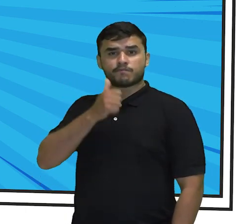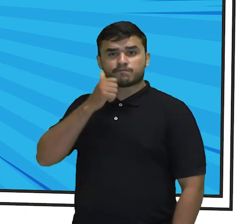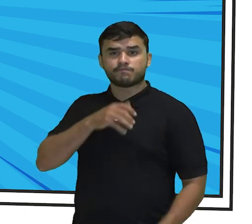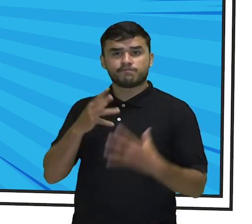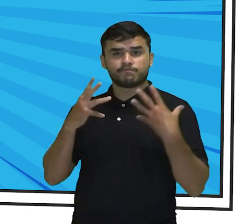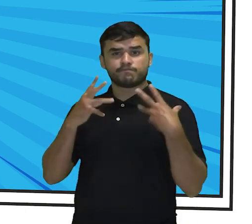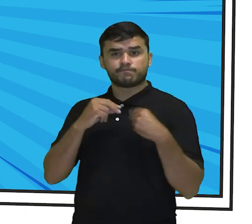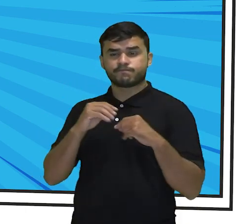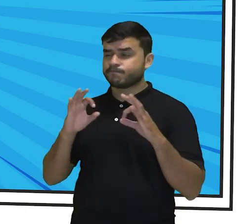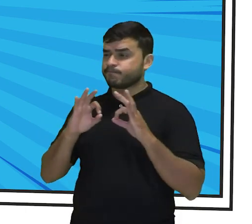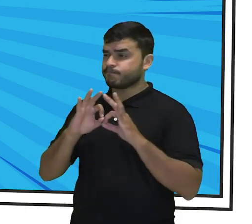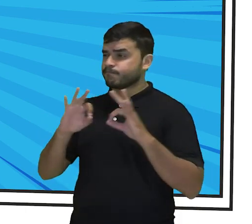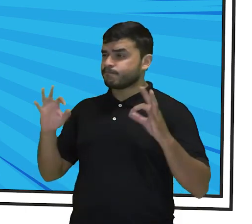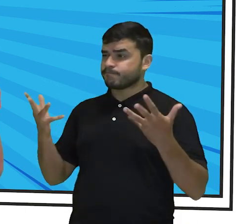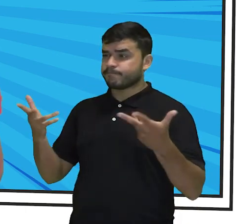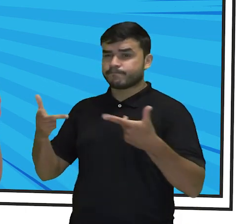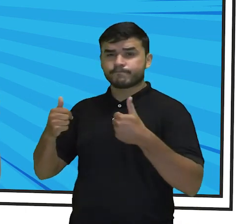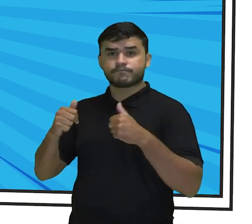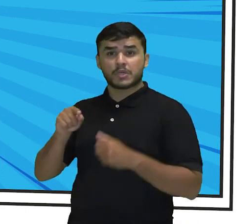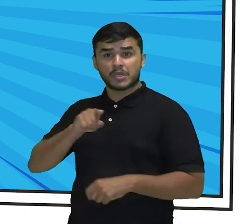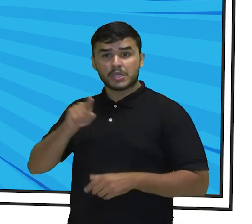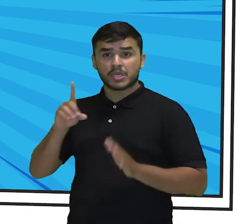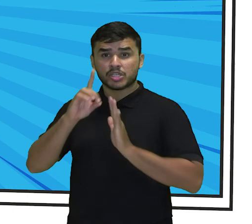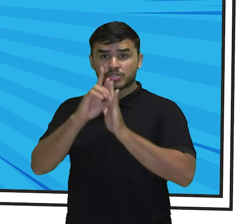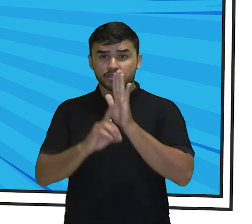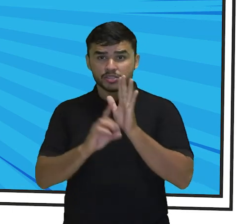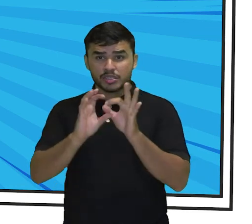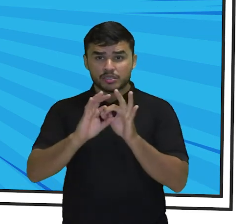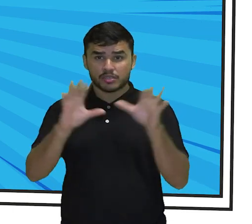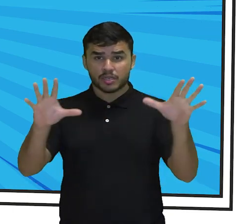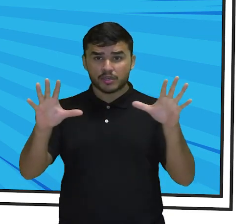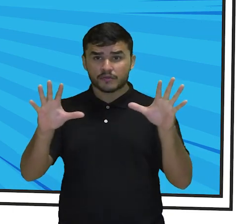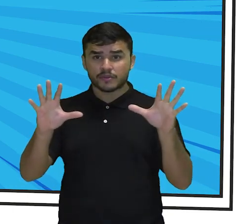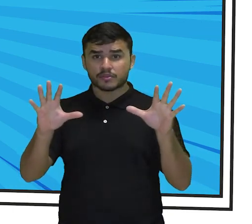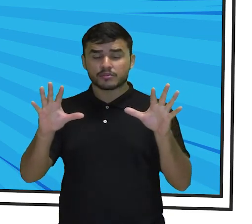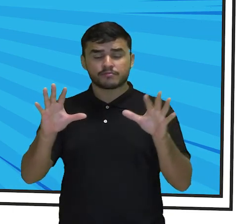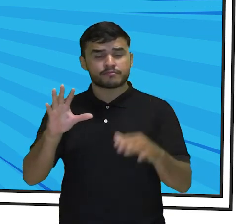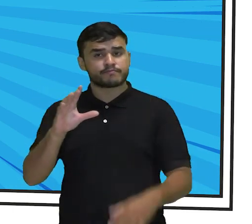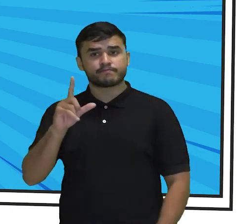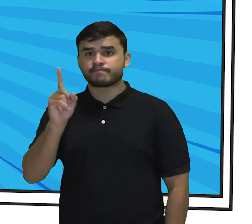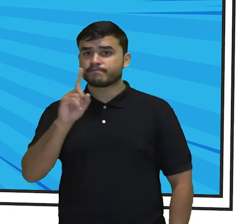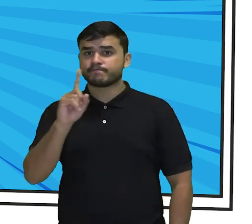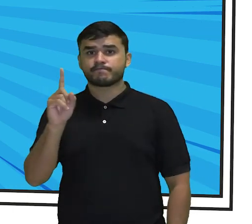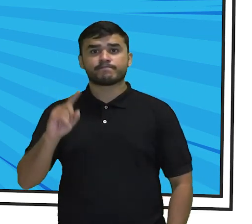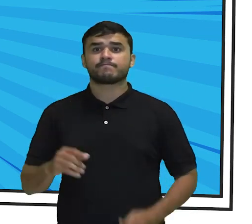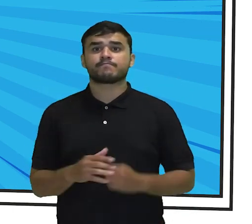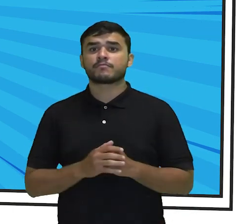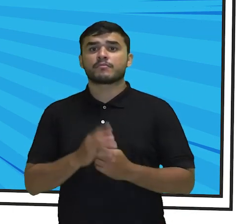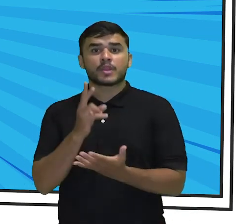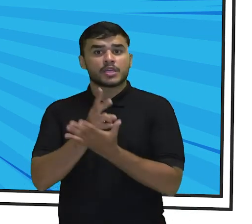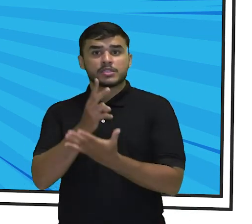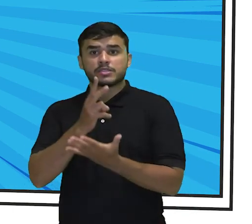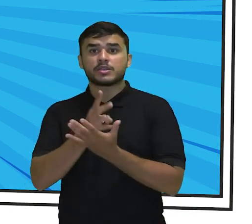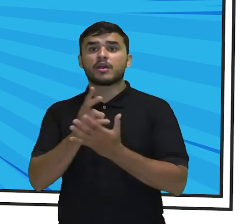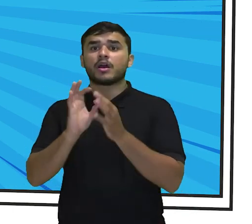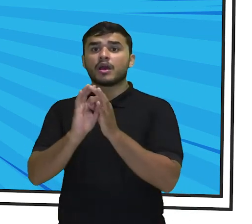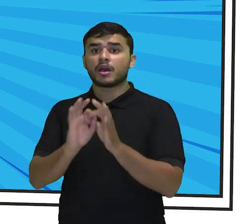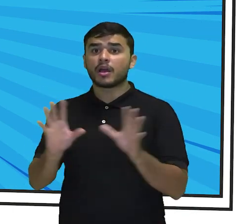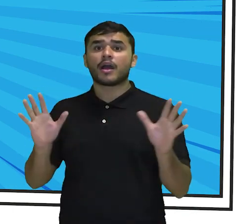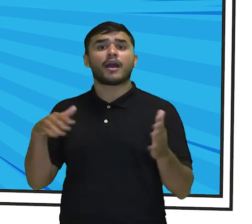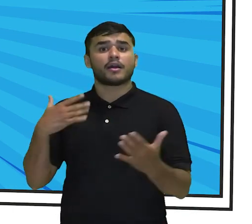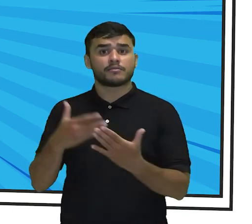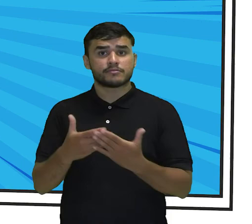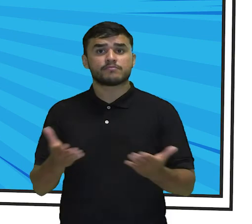maravilhosas, elas não tinham o direito de ser livres. A luta delas, todos os dias, como posso dizer ainda